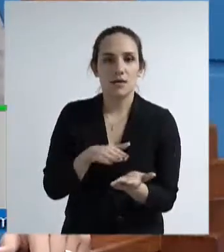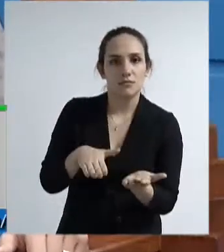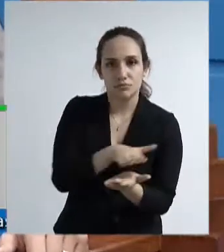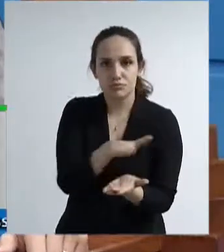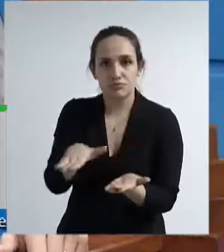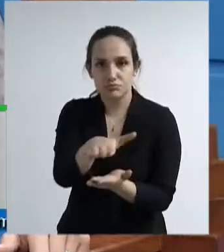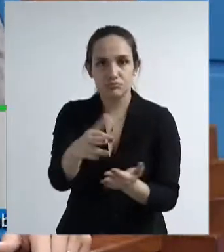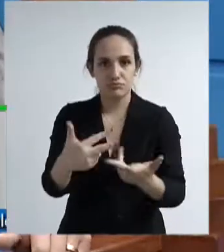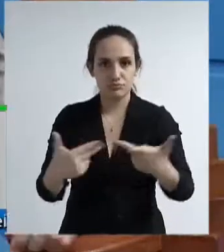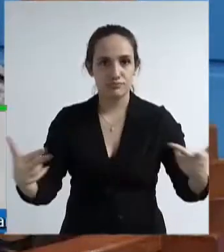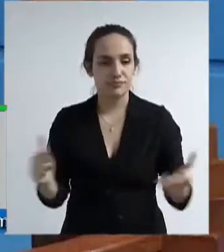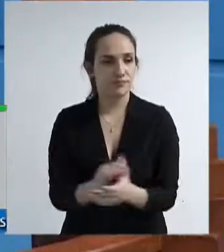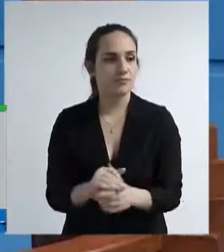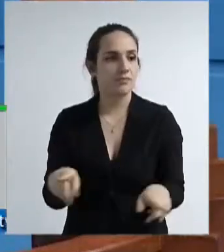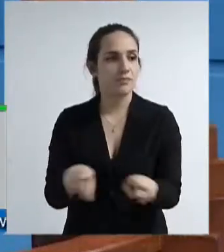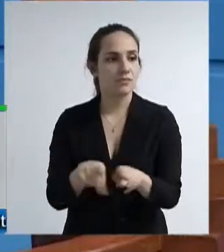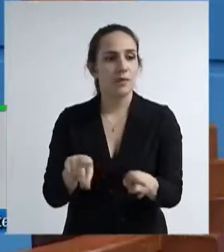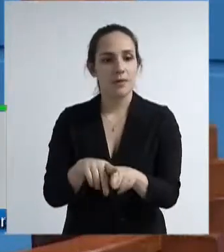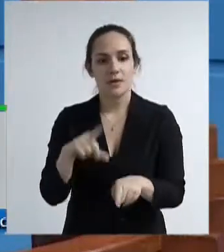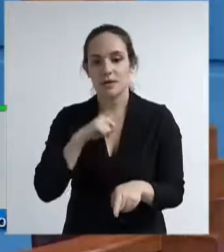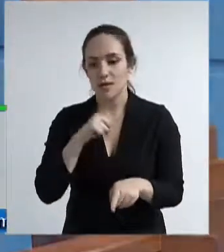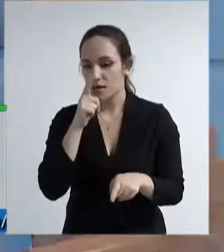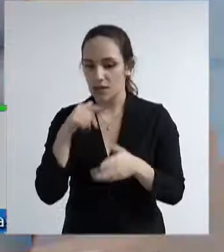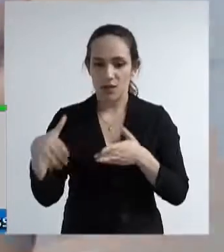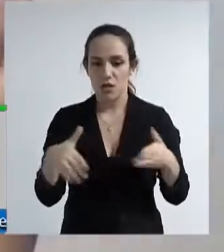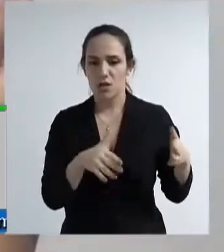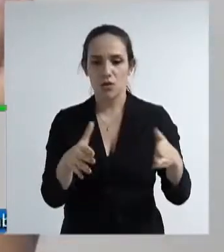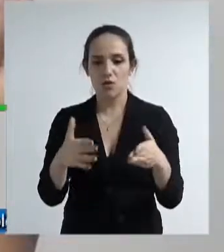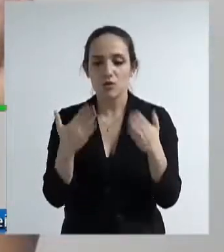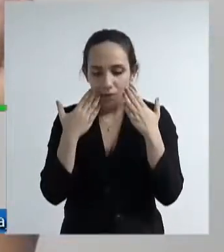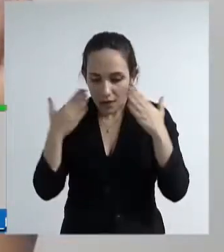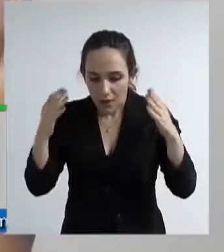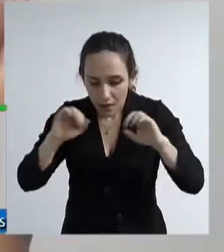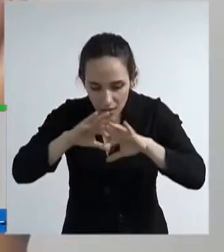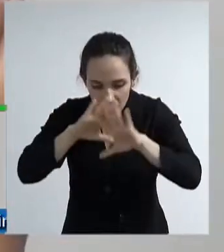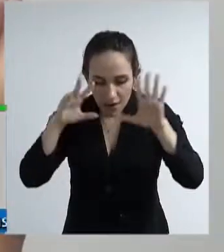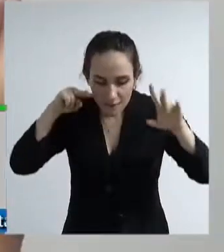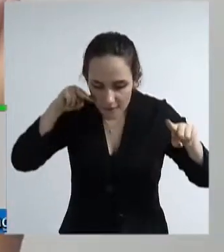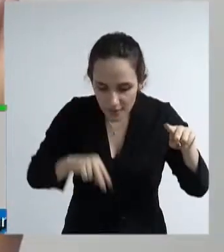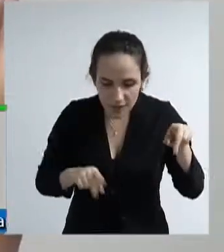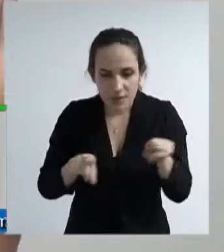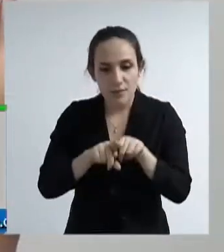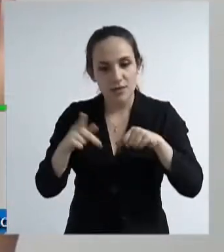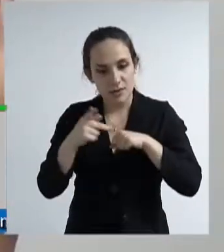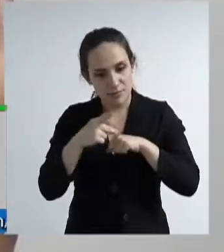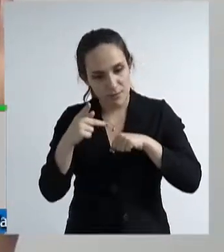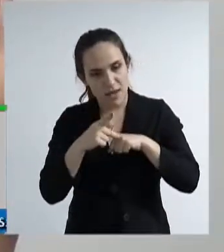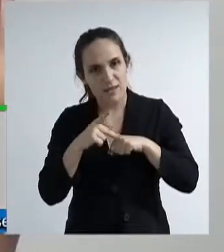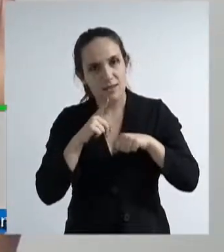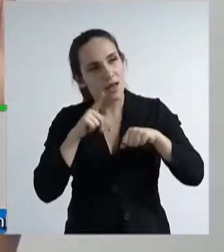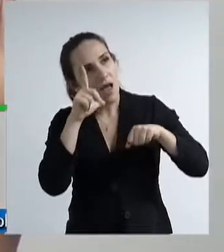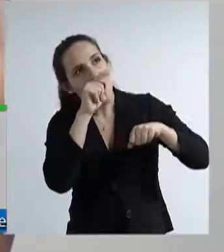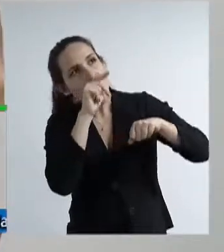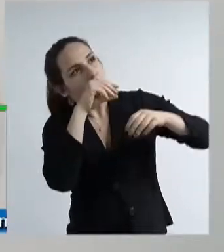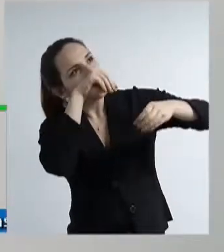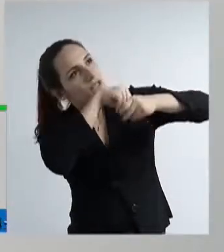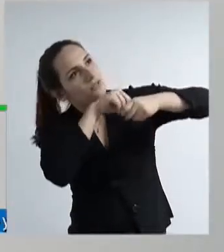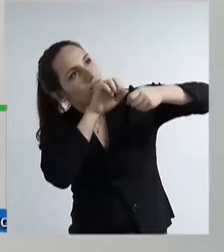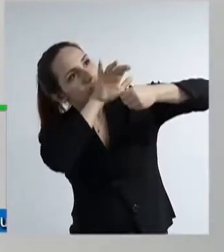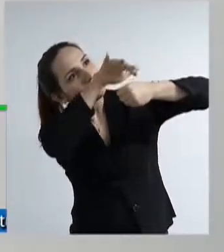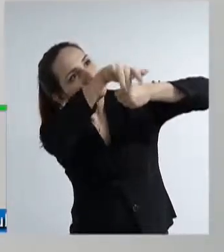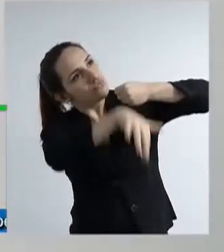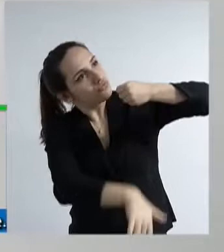rios cristalinos e mergulháveis, nossas formações rochosas, que abrigam grutas e verdadeiros paraísos